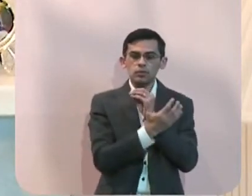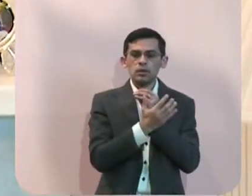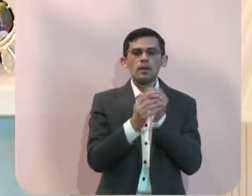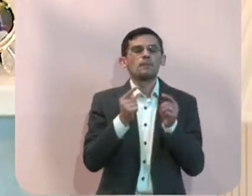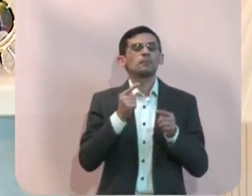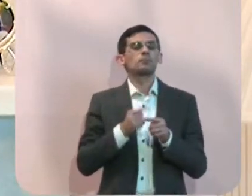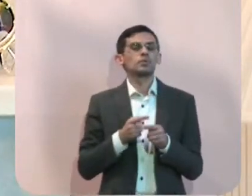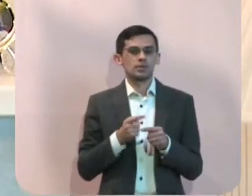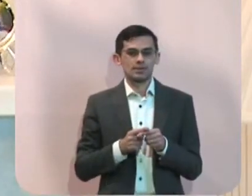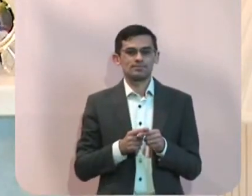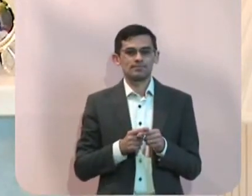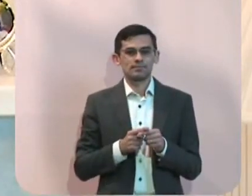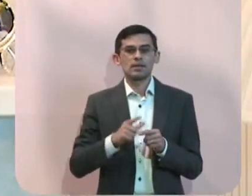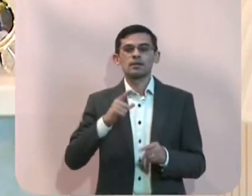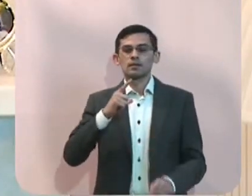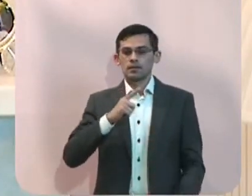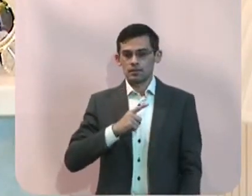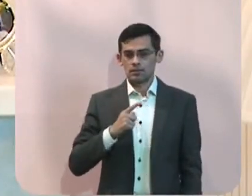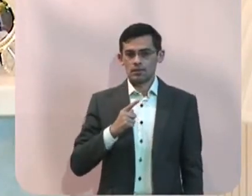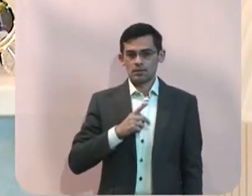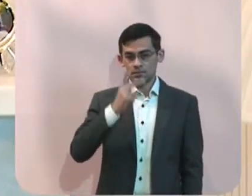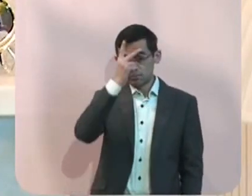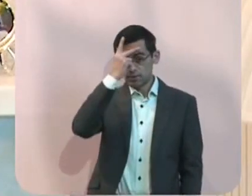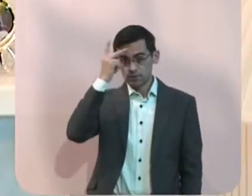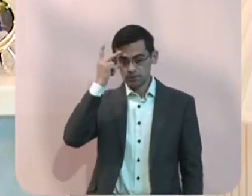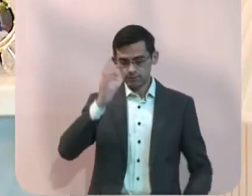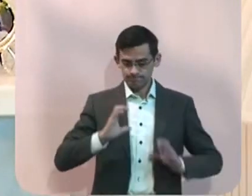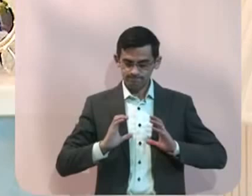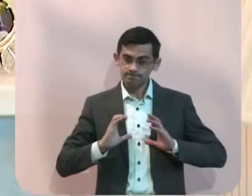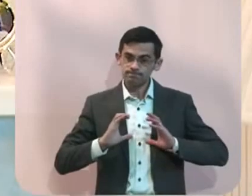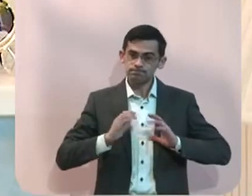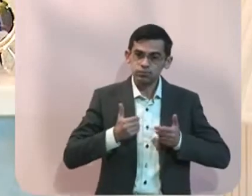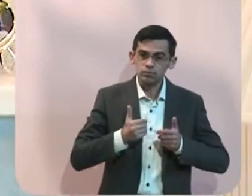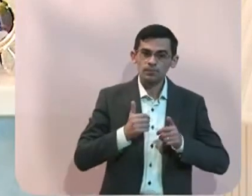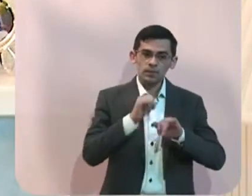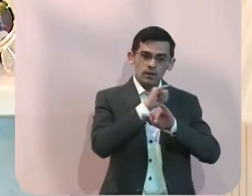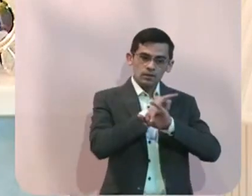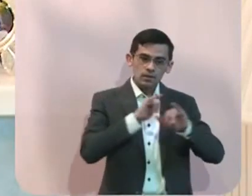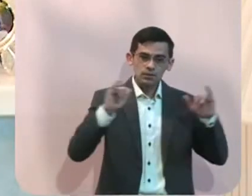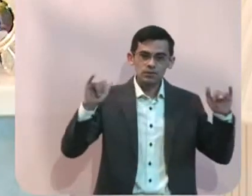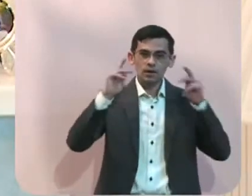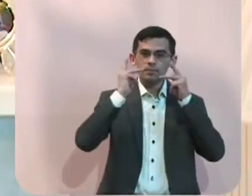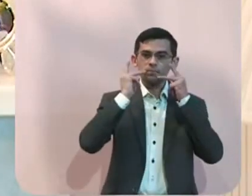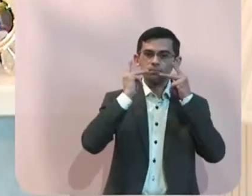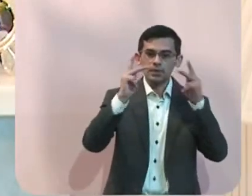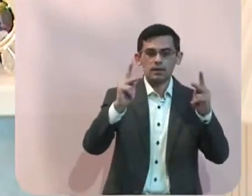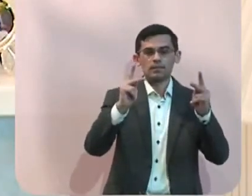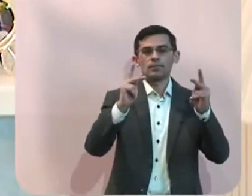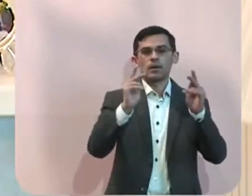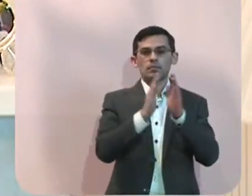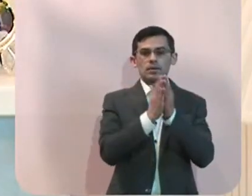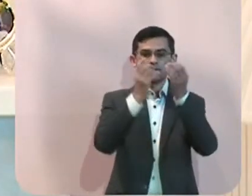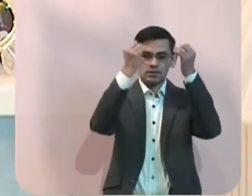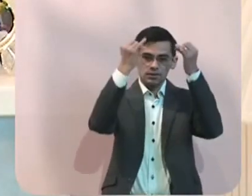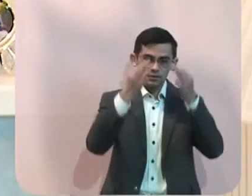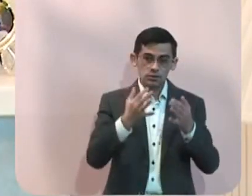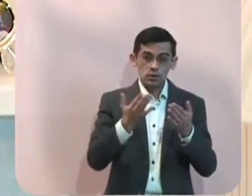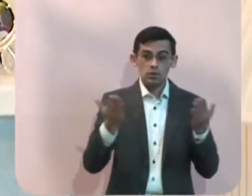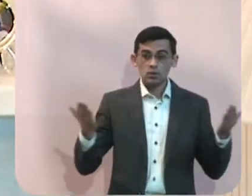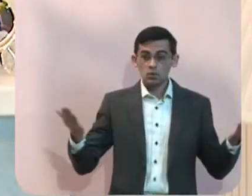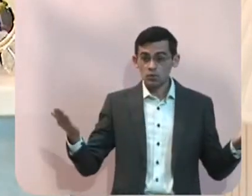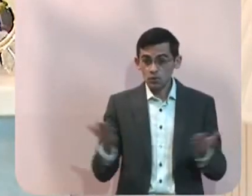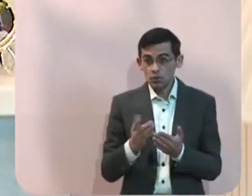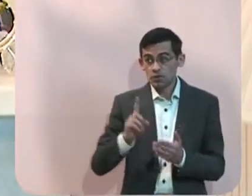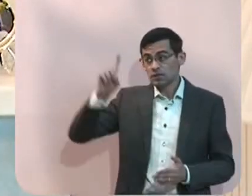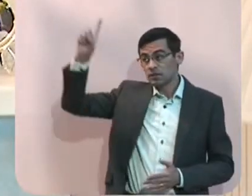quê? Porque existem pessoas que são ousadas para compartilhar a palavra. E hoje o Senhor quer que você